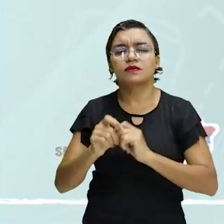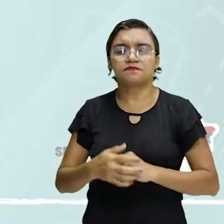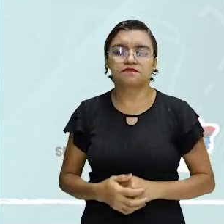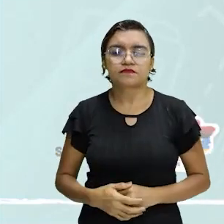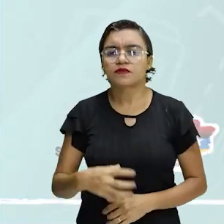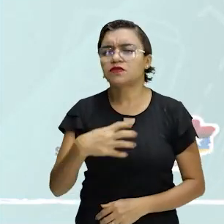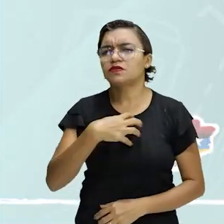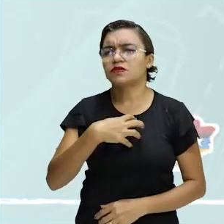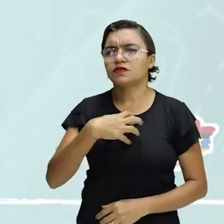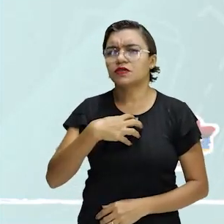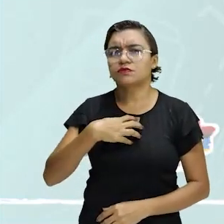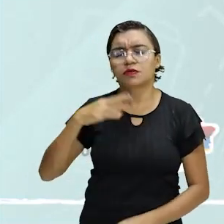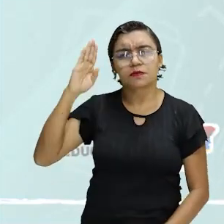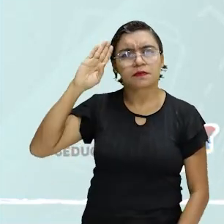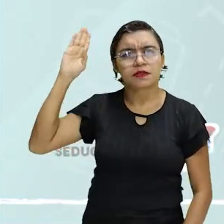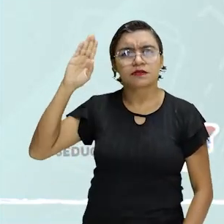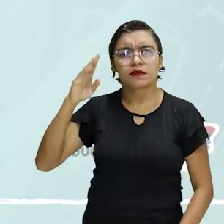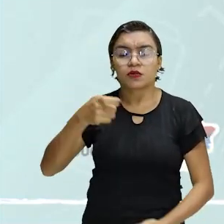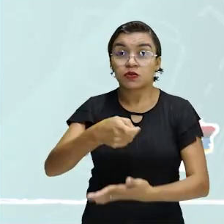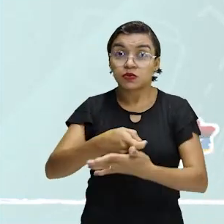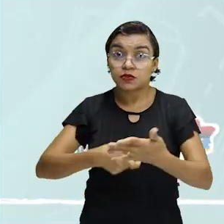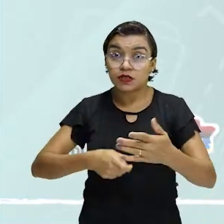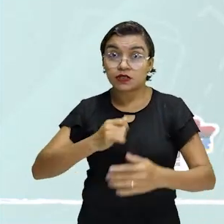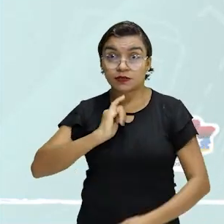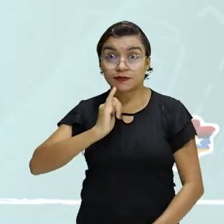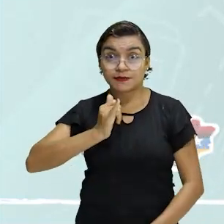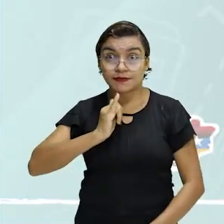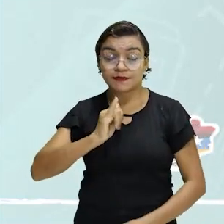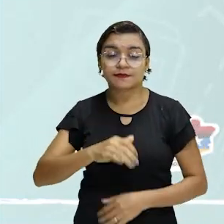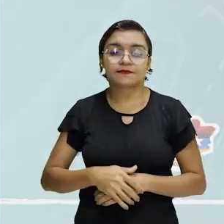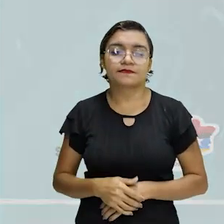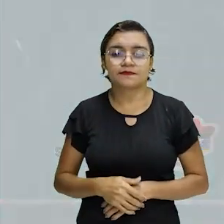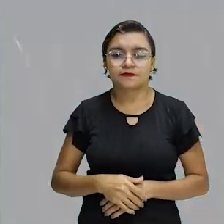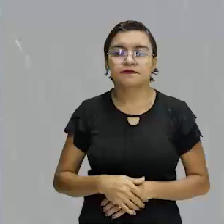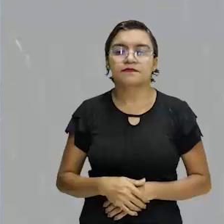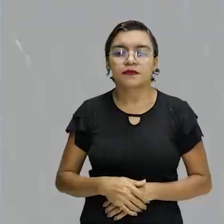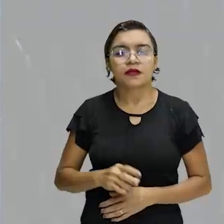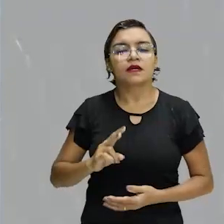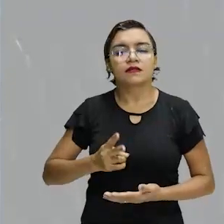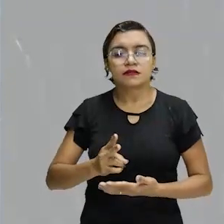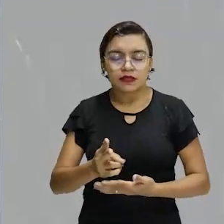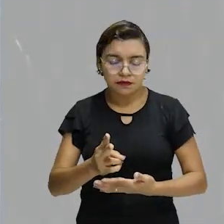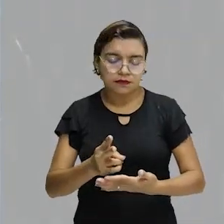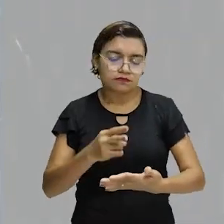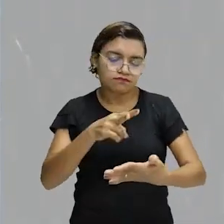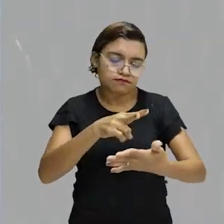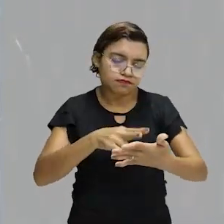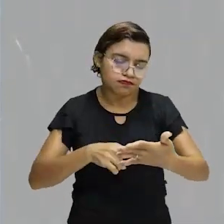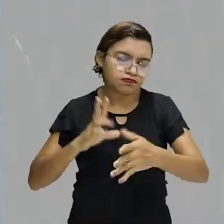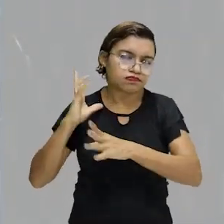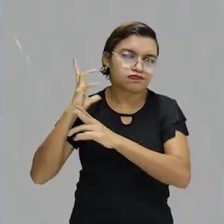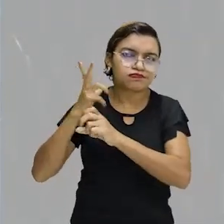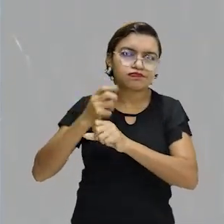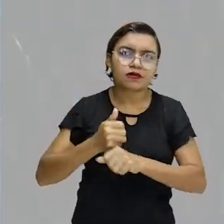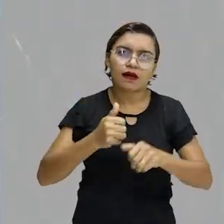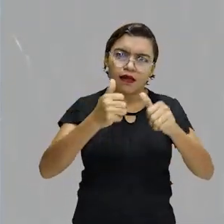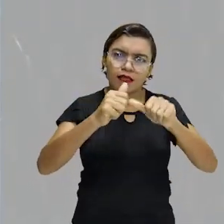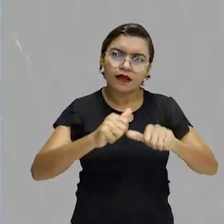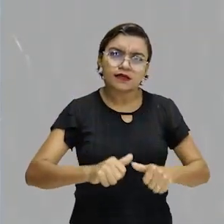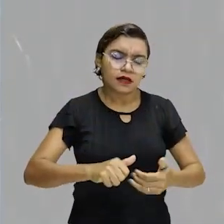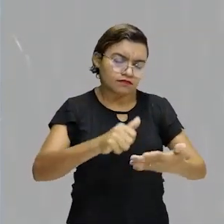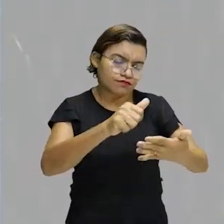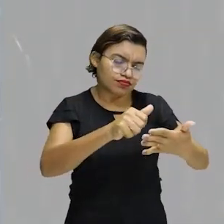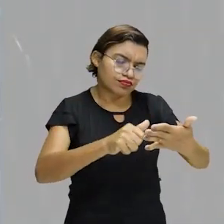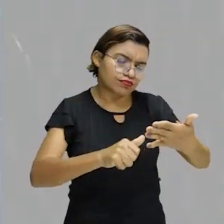sentimento predominante no texto narrado? Tá? Então, a gente faz sempre uma revisão do texto, tenta analisar o